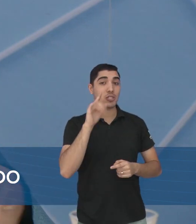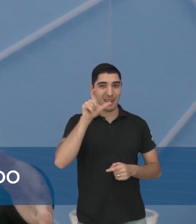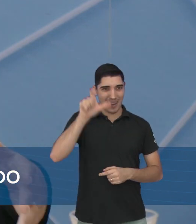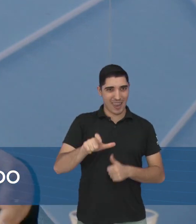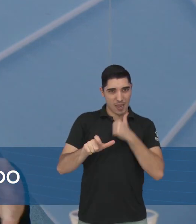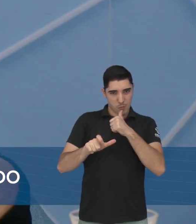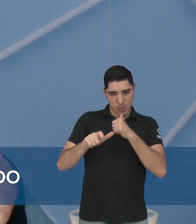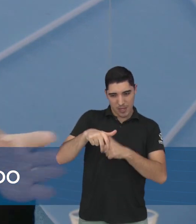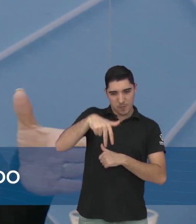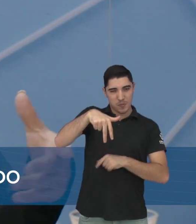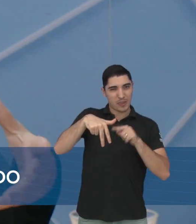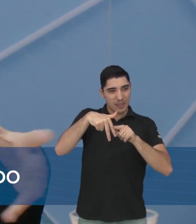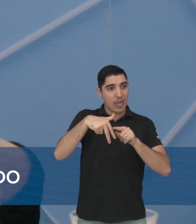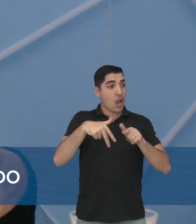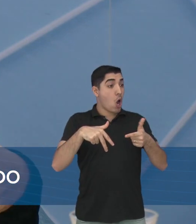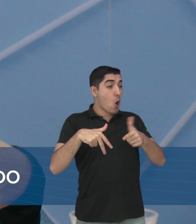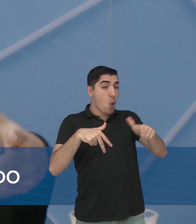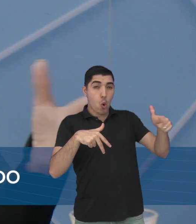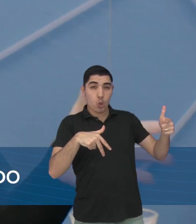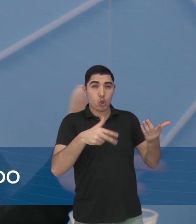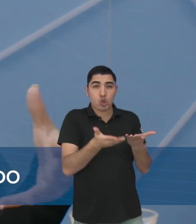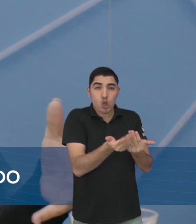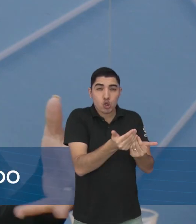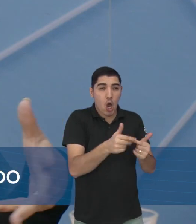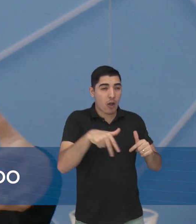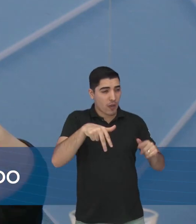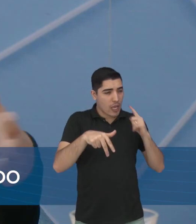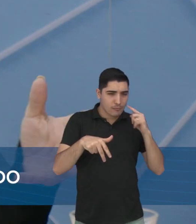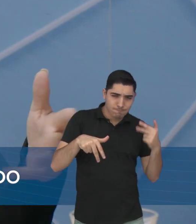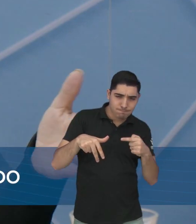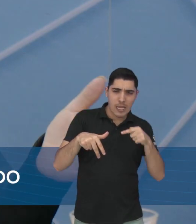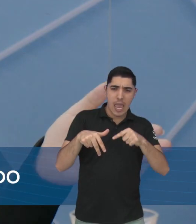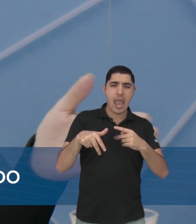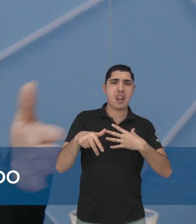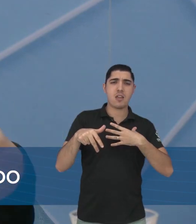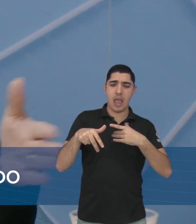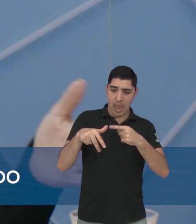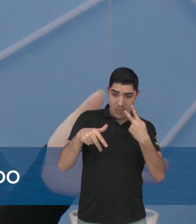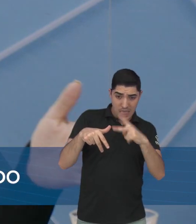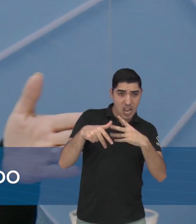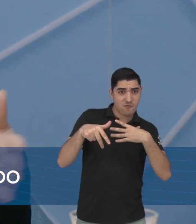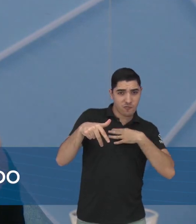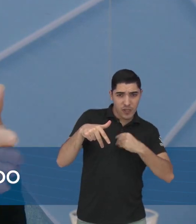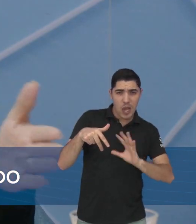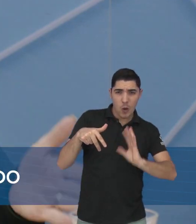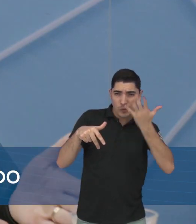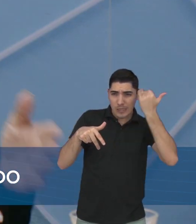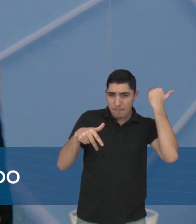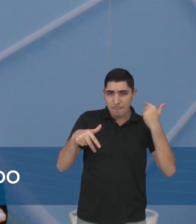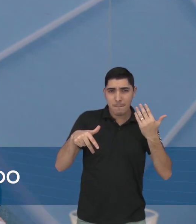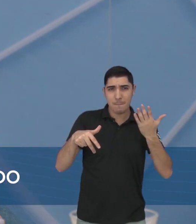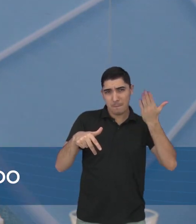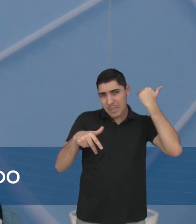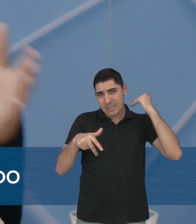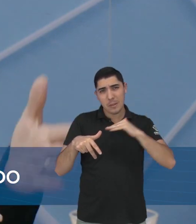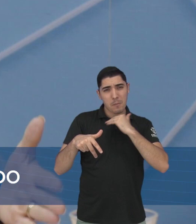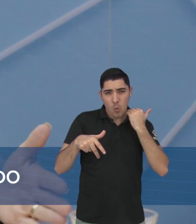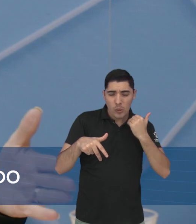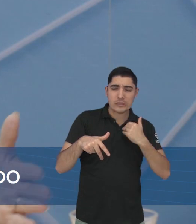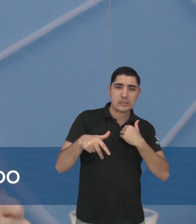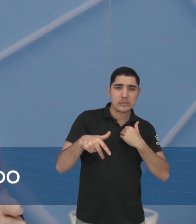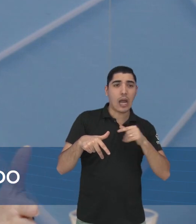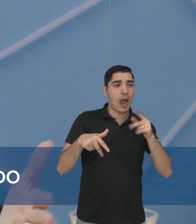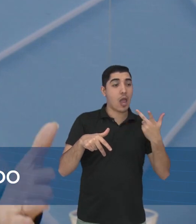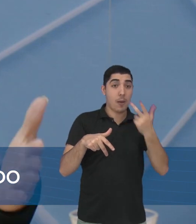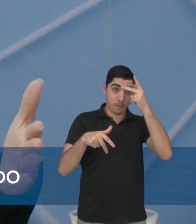né, de não ir para o mesmo caminho do que aconteceu com o filho dela, não sabemos a circunstância que esse jovem, né, passou